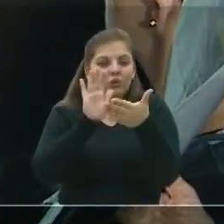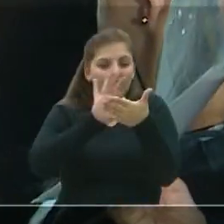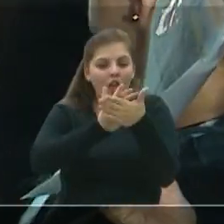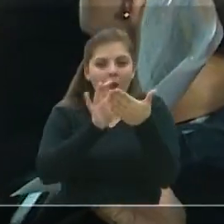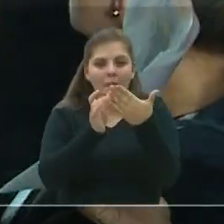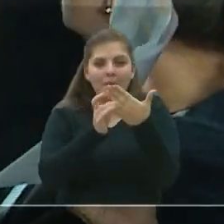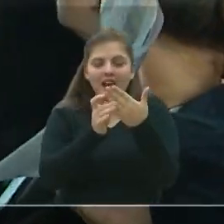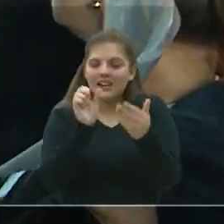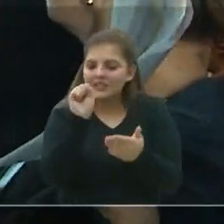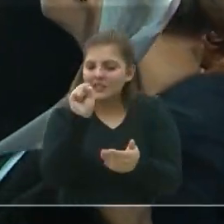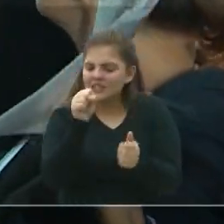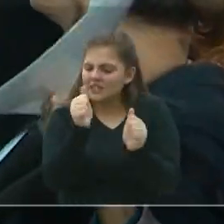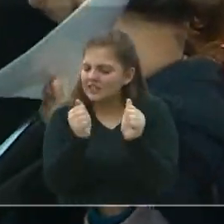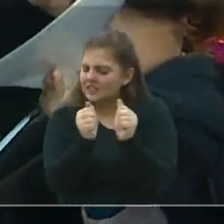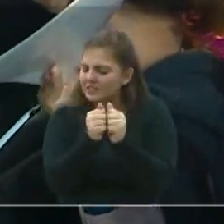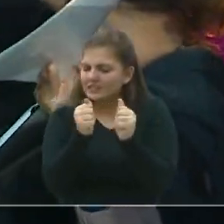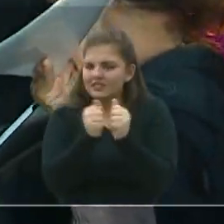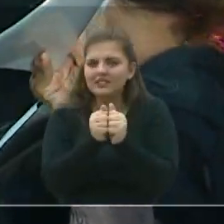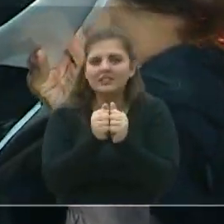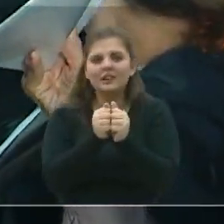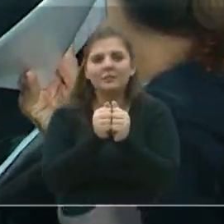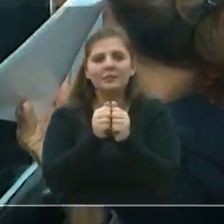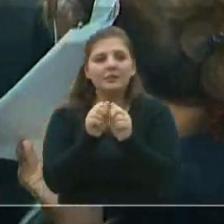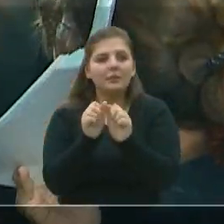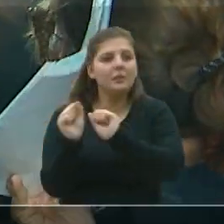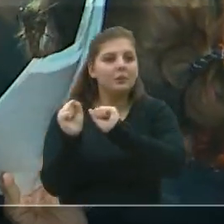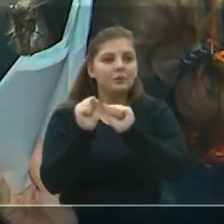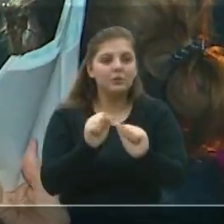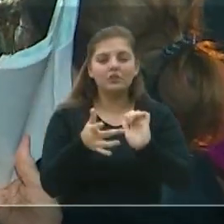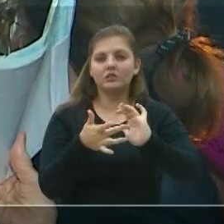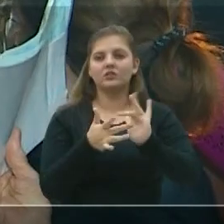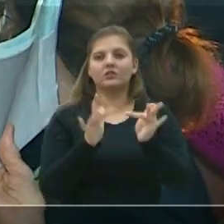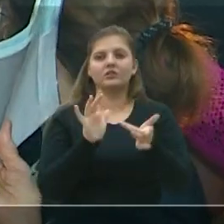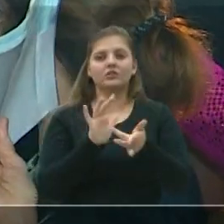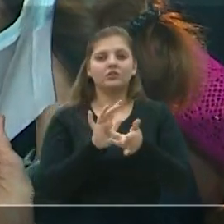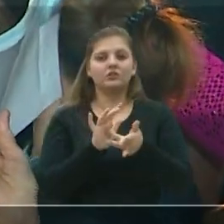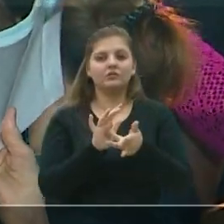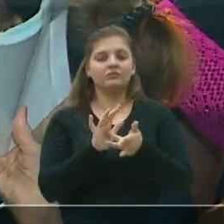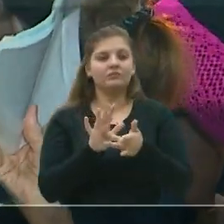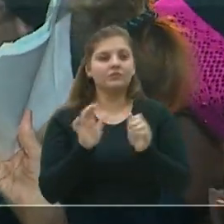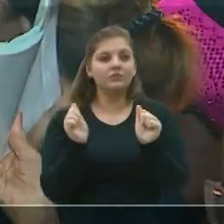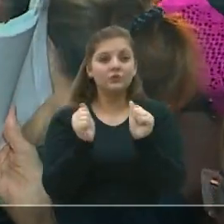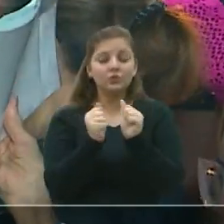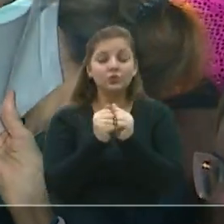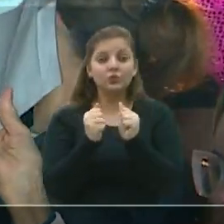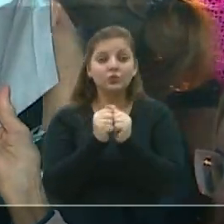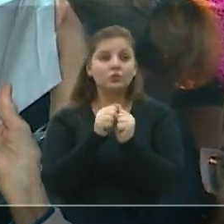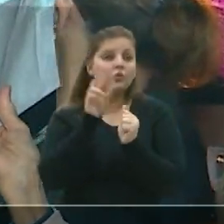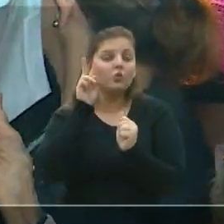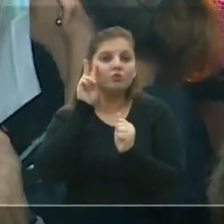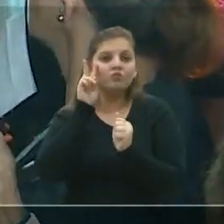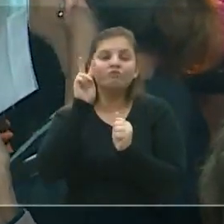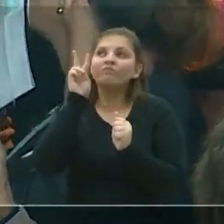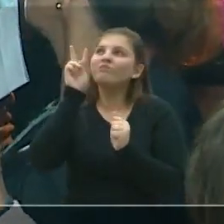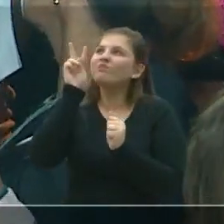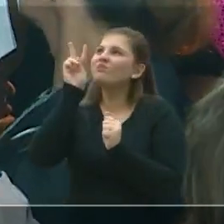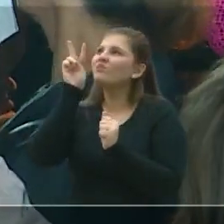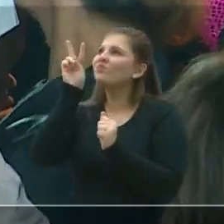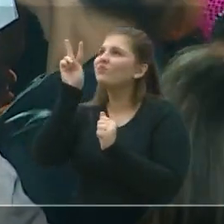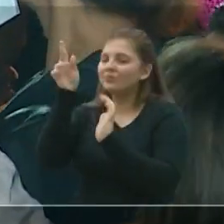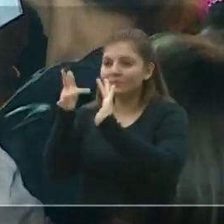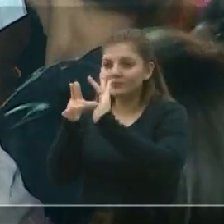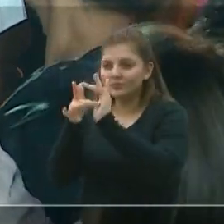teu crer nesse Jesus. E juntos, olhando para Jesus que vem na